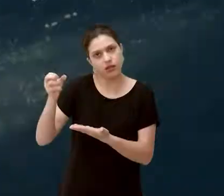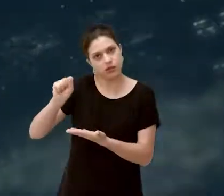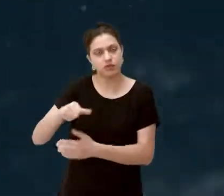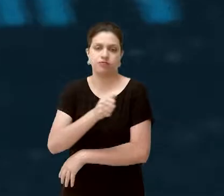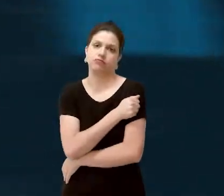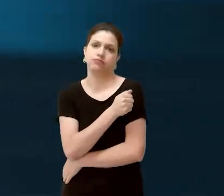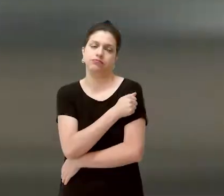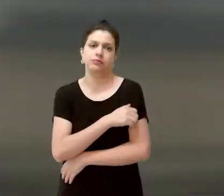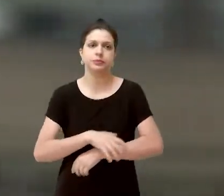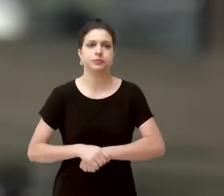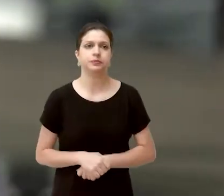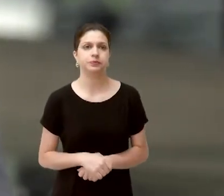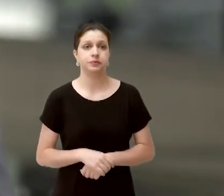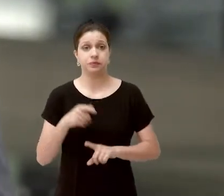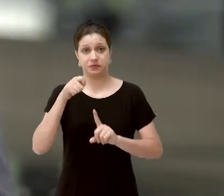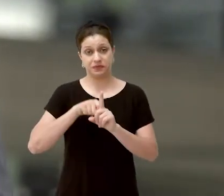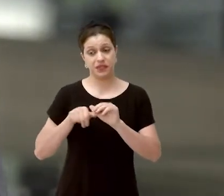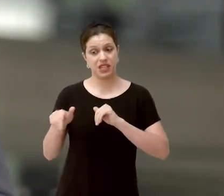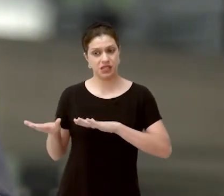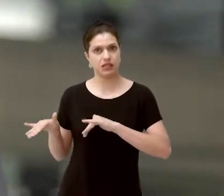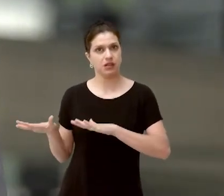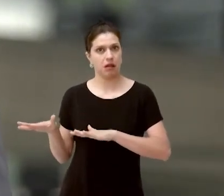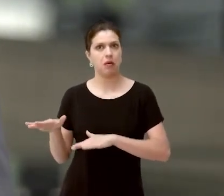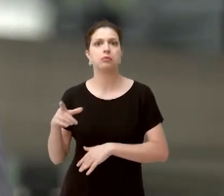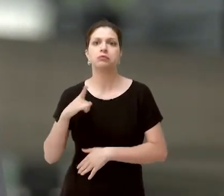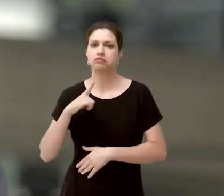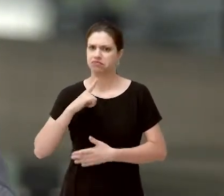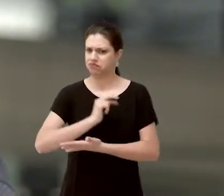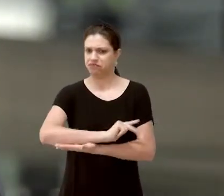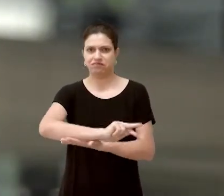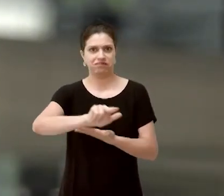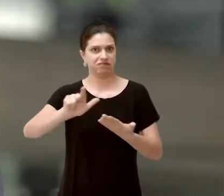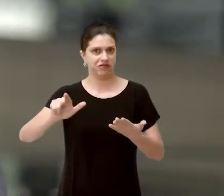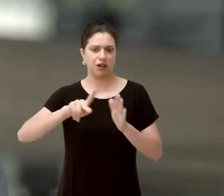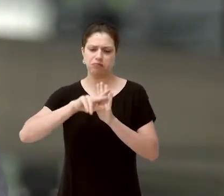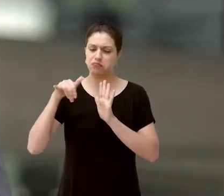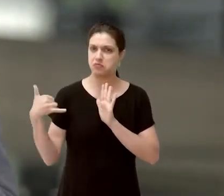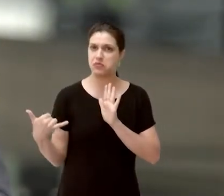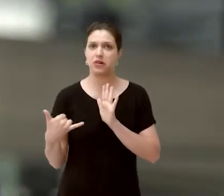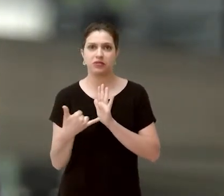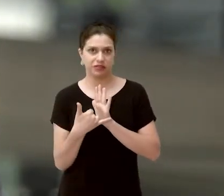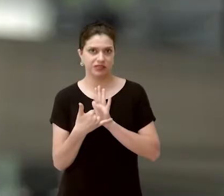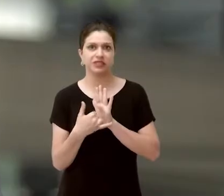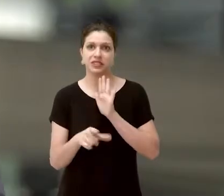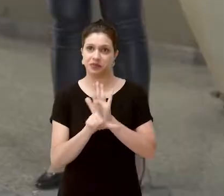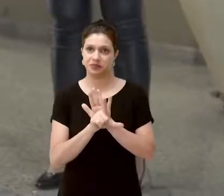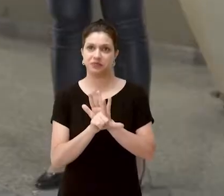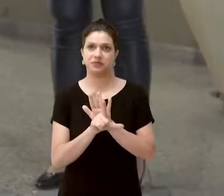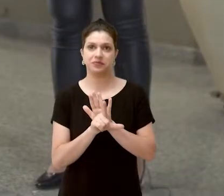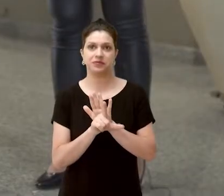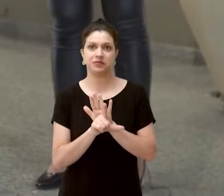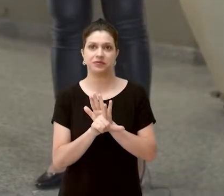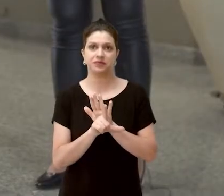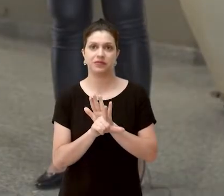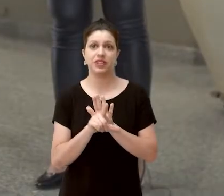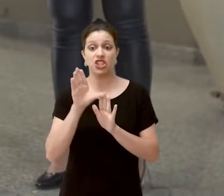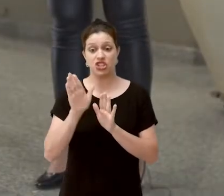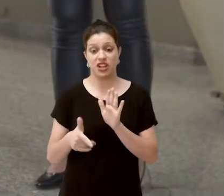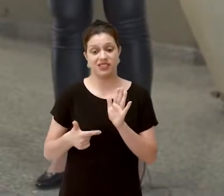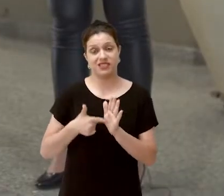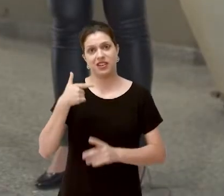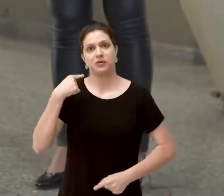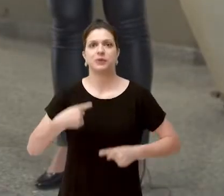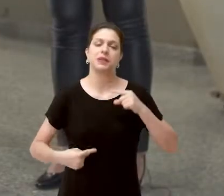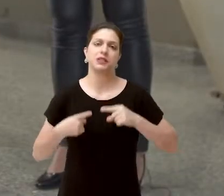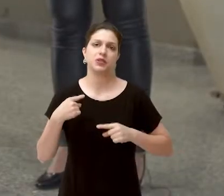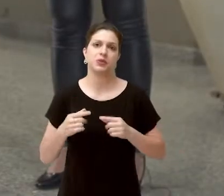para os alunos. 3, 2, 1. Setembro foi um mês produtivo na Assembleia Legislativa. Muitos projetos passaram